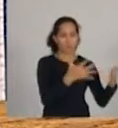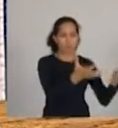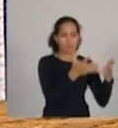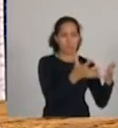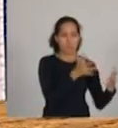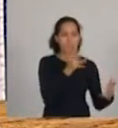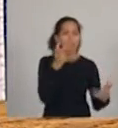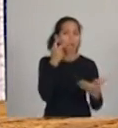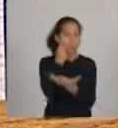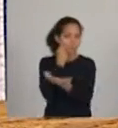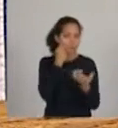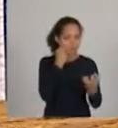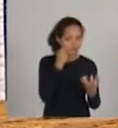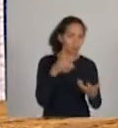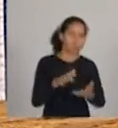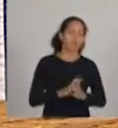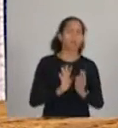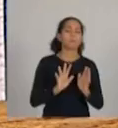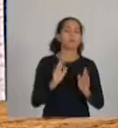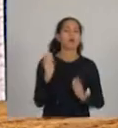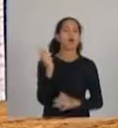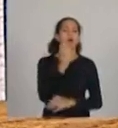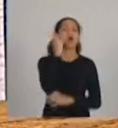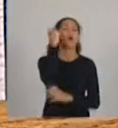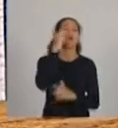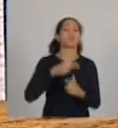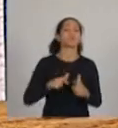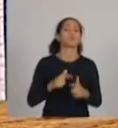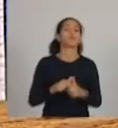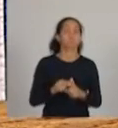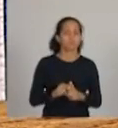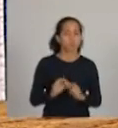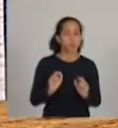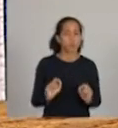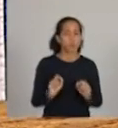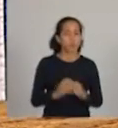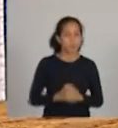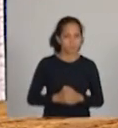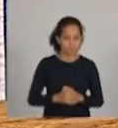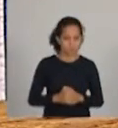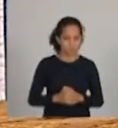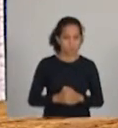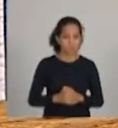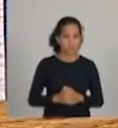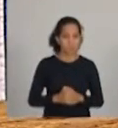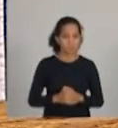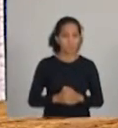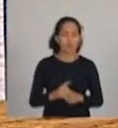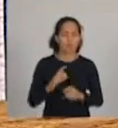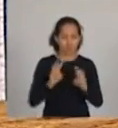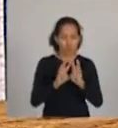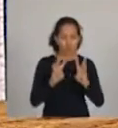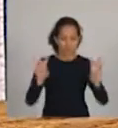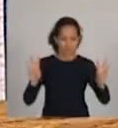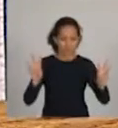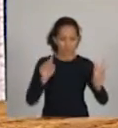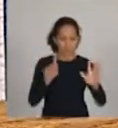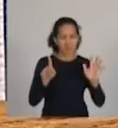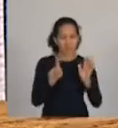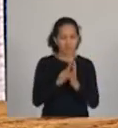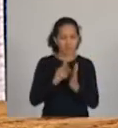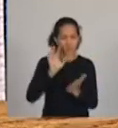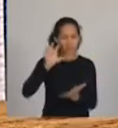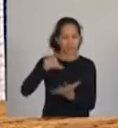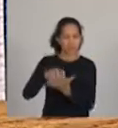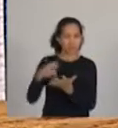pretendentes. Mas há um grave problema aí, uma distorção. Até o site Observatório do Terceiro